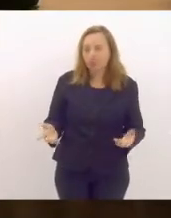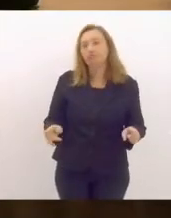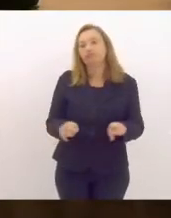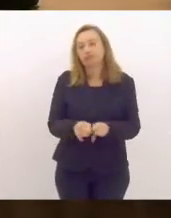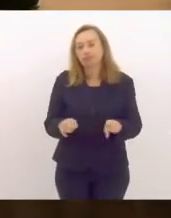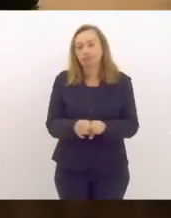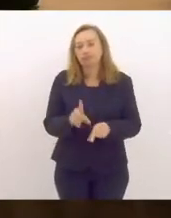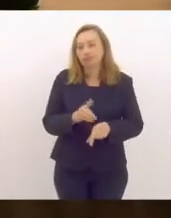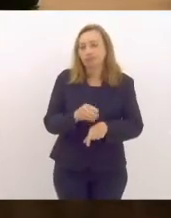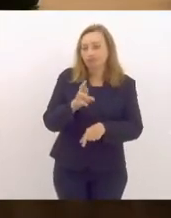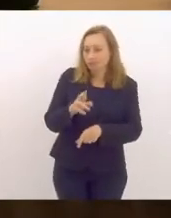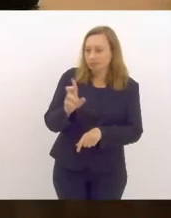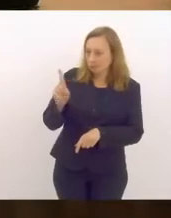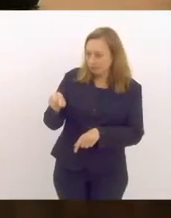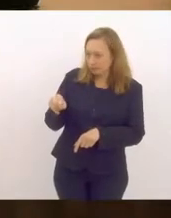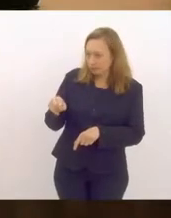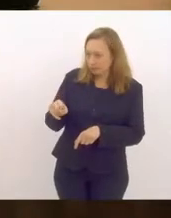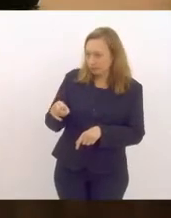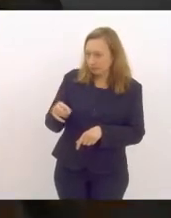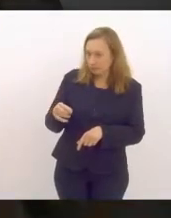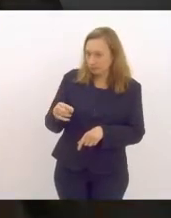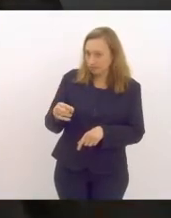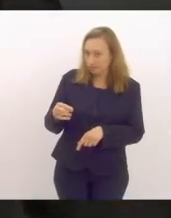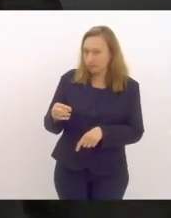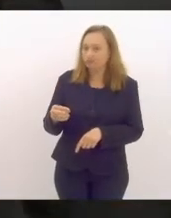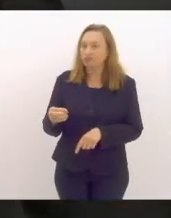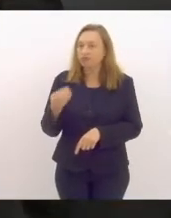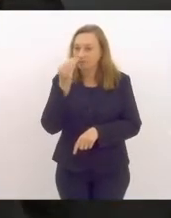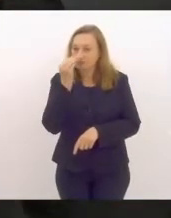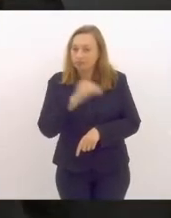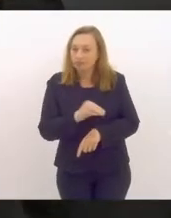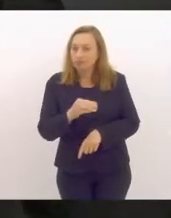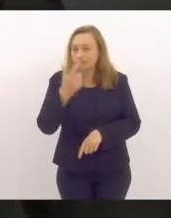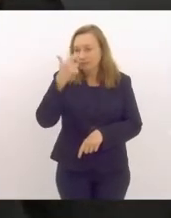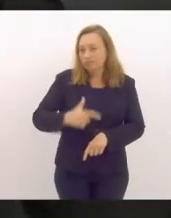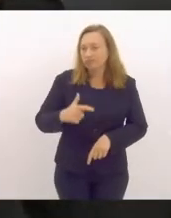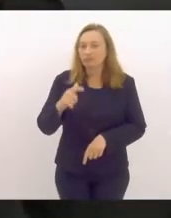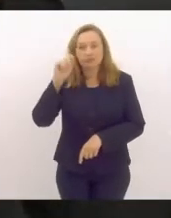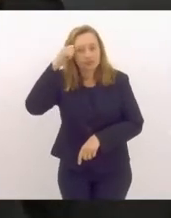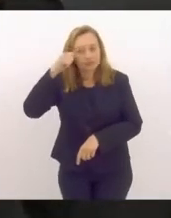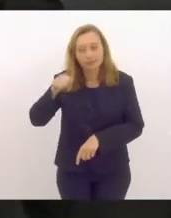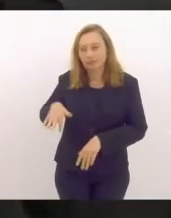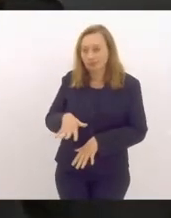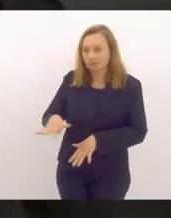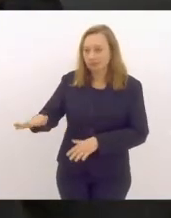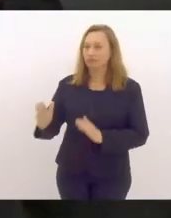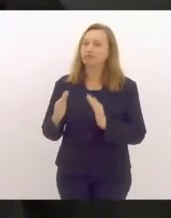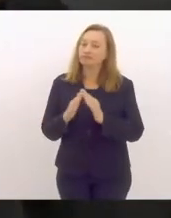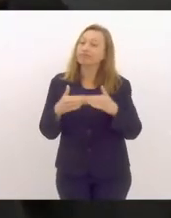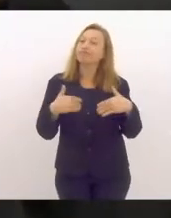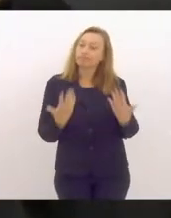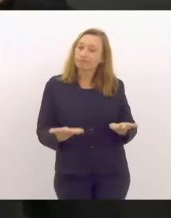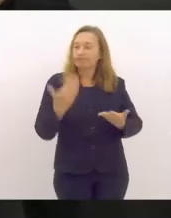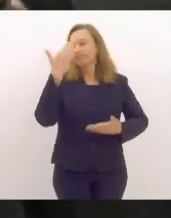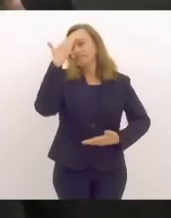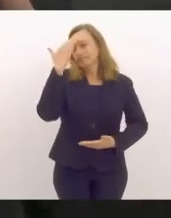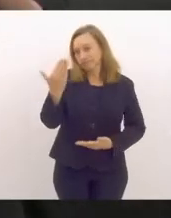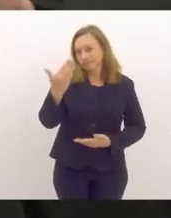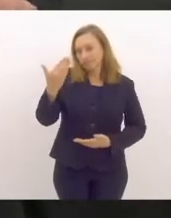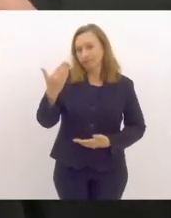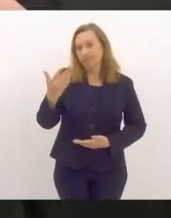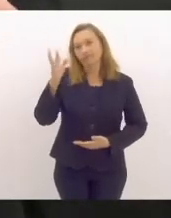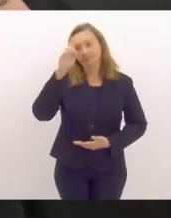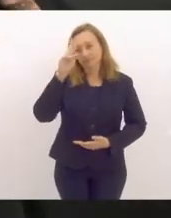né, doutor André, criminalizados por serem pretos, pobres e por morarem em favelas e periferias. Então, eu agradeço